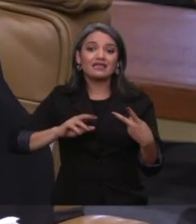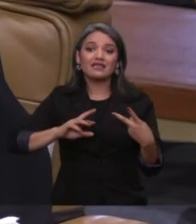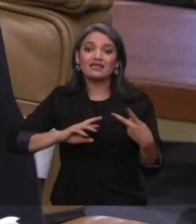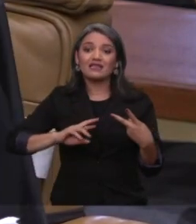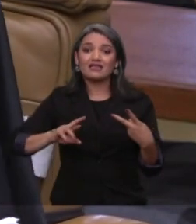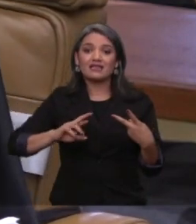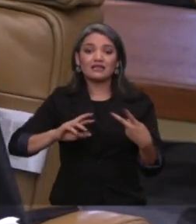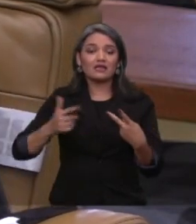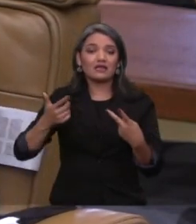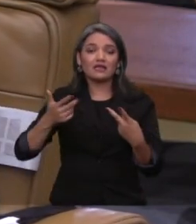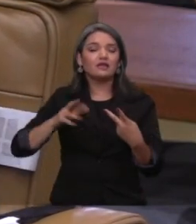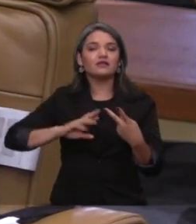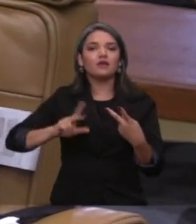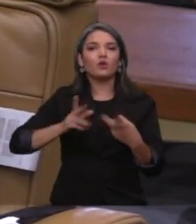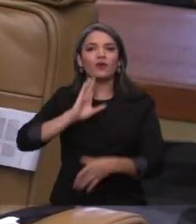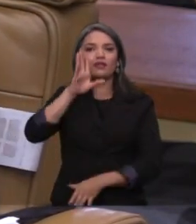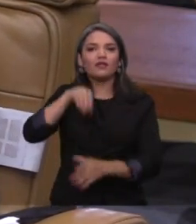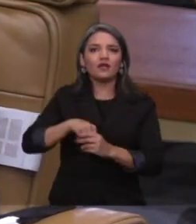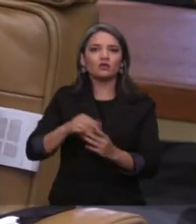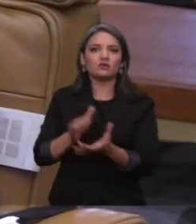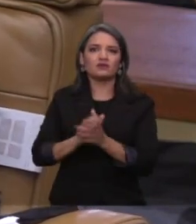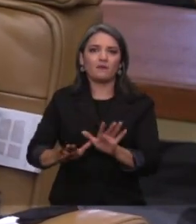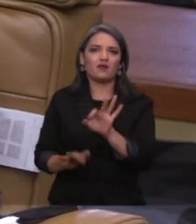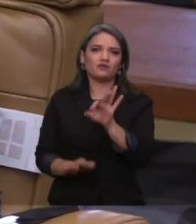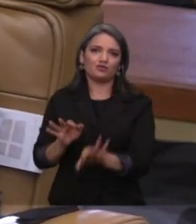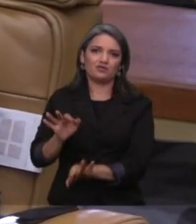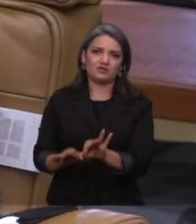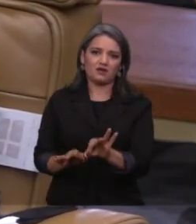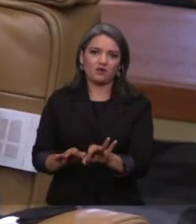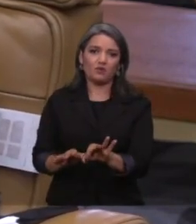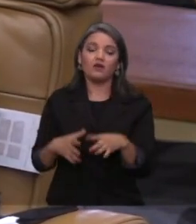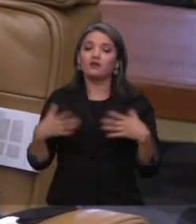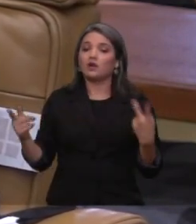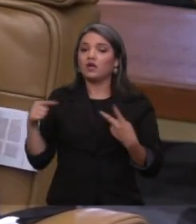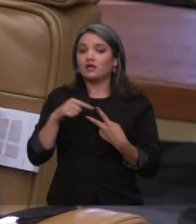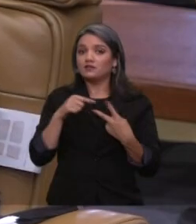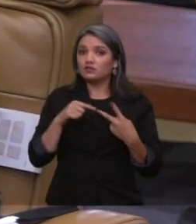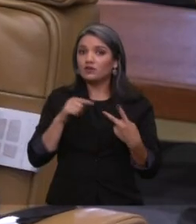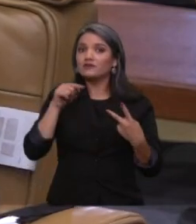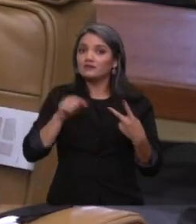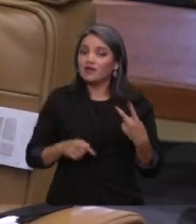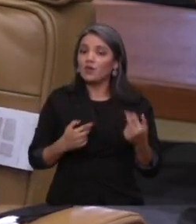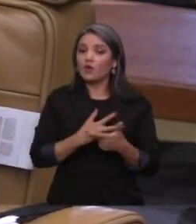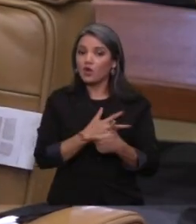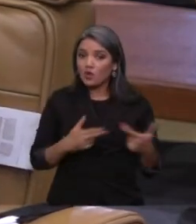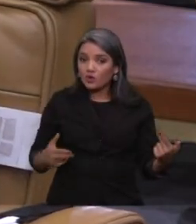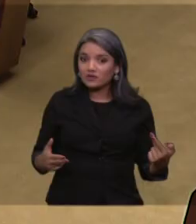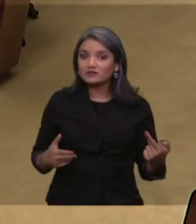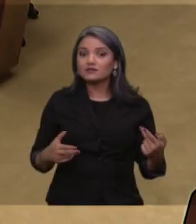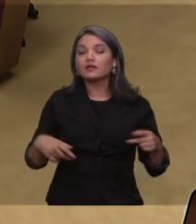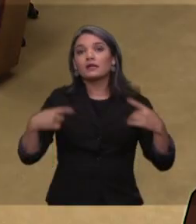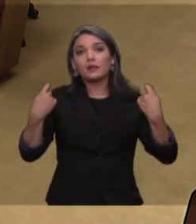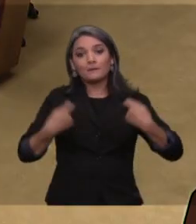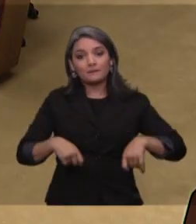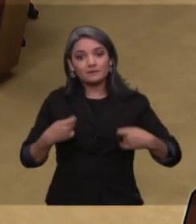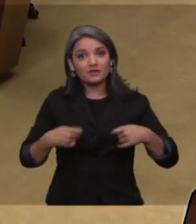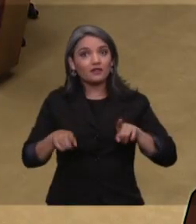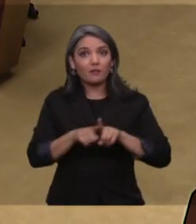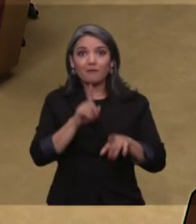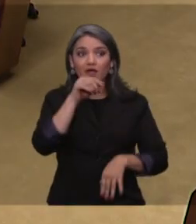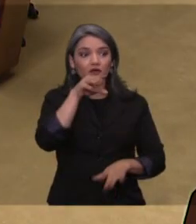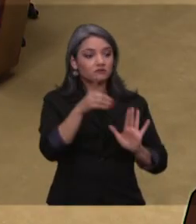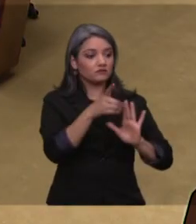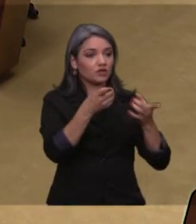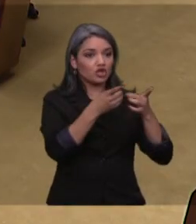à separação judicial, são situações jurídicas que se fazem presente também no divórcio, e